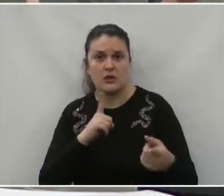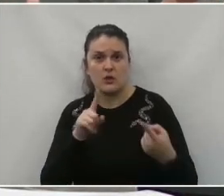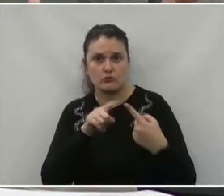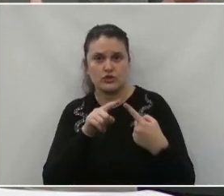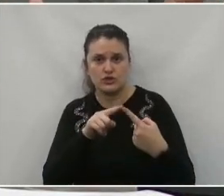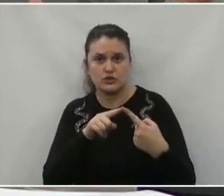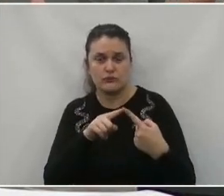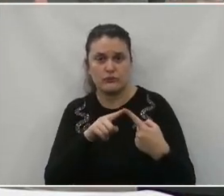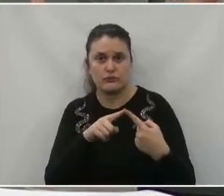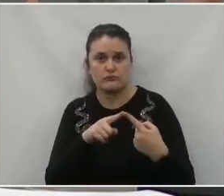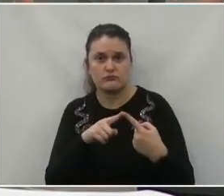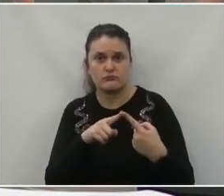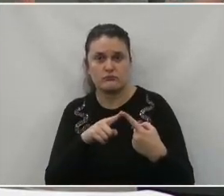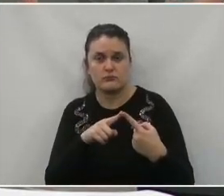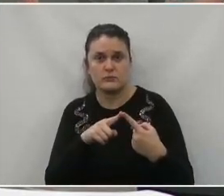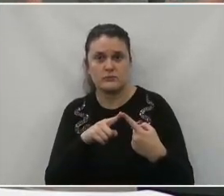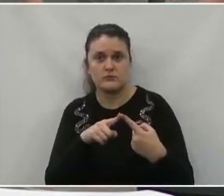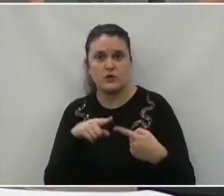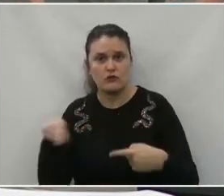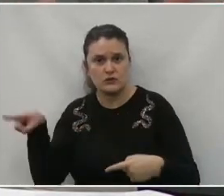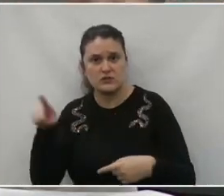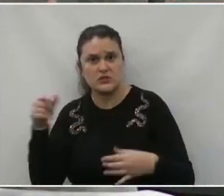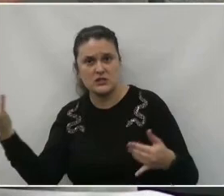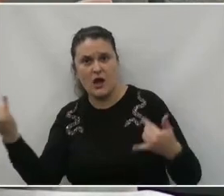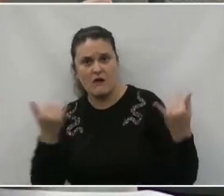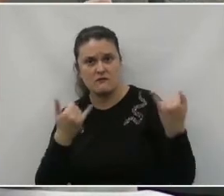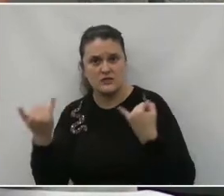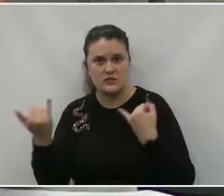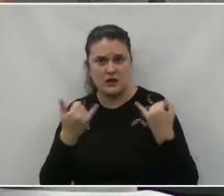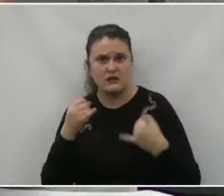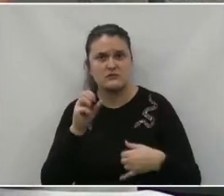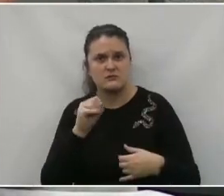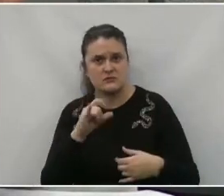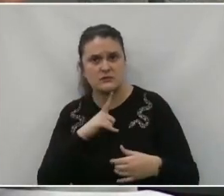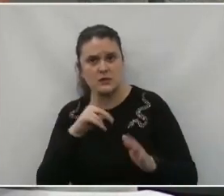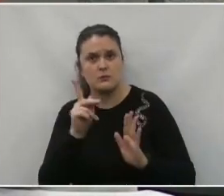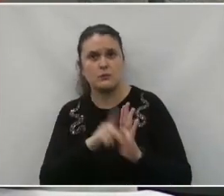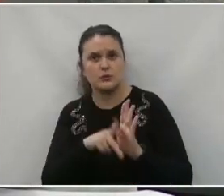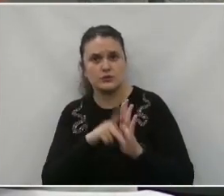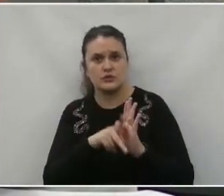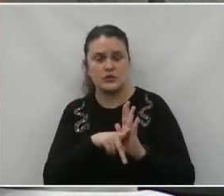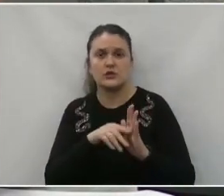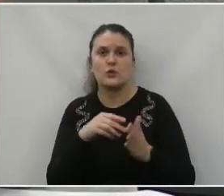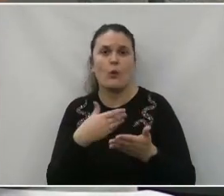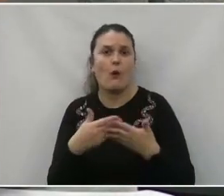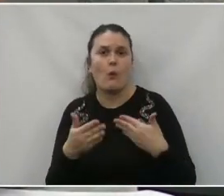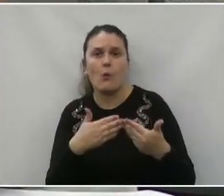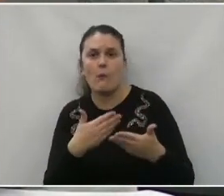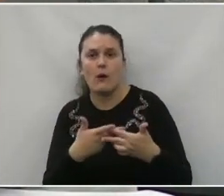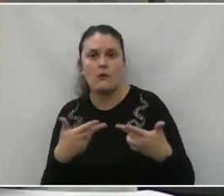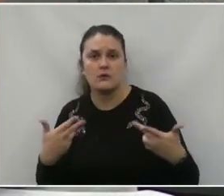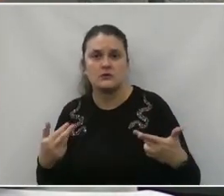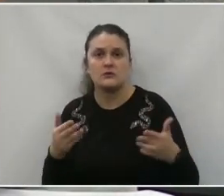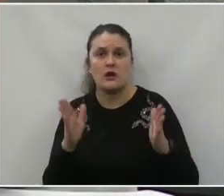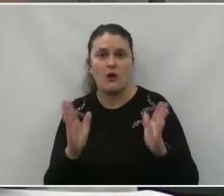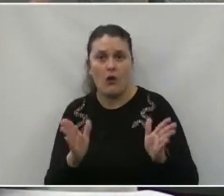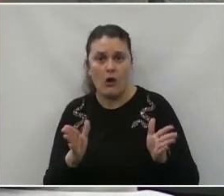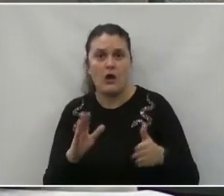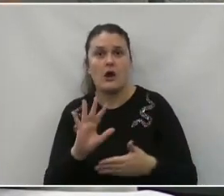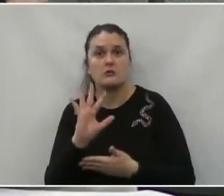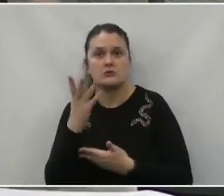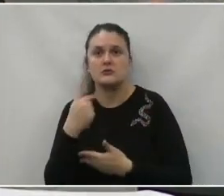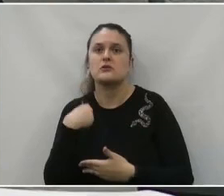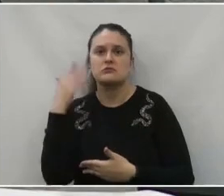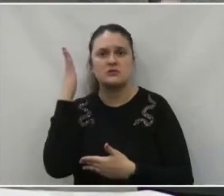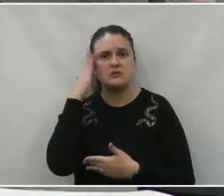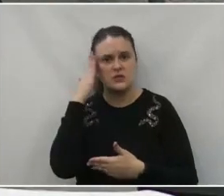cunho. Digam para mim, senhores, se tem algum projeto, alguma coisa sendo executada nesse momento. Eu sei que